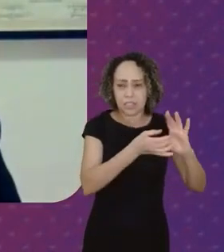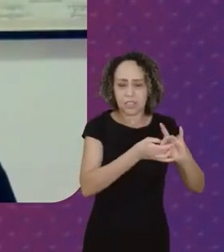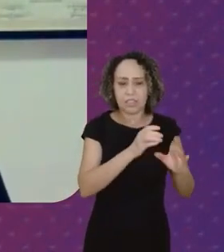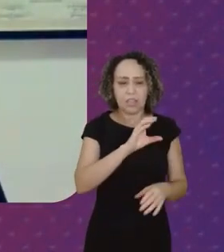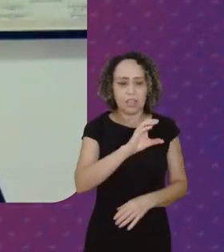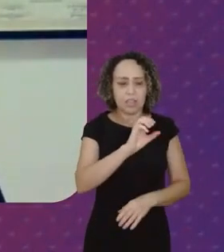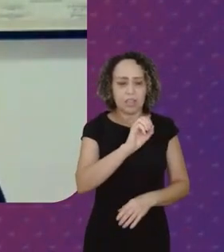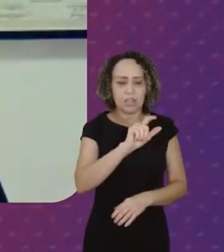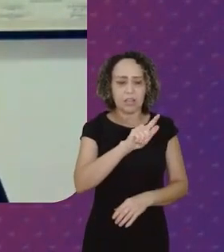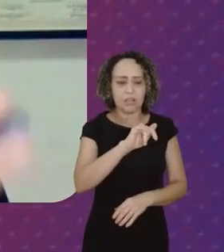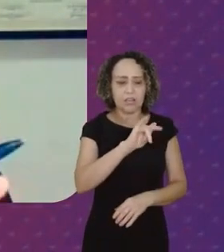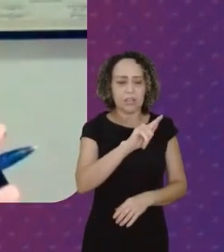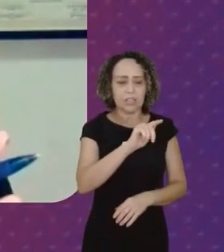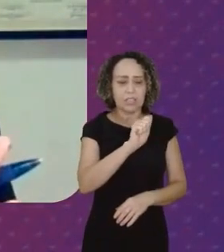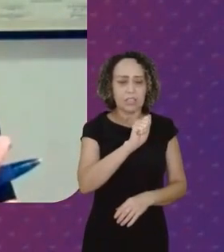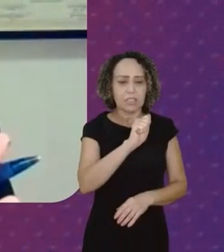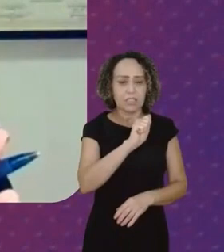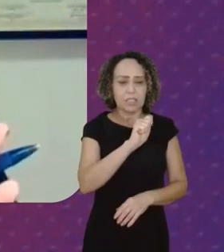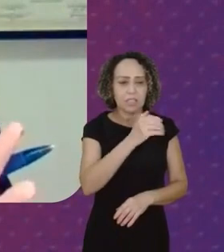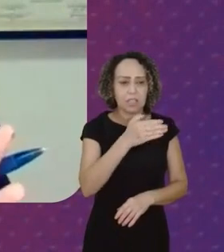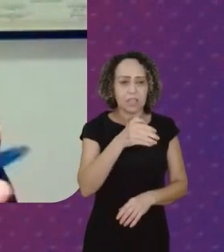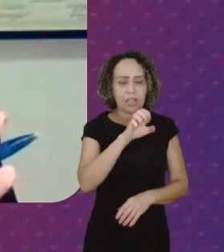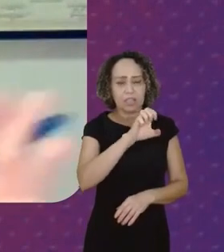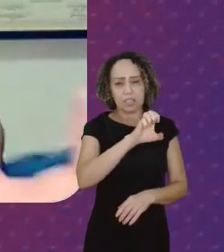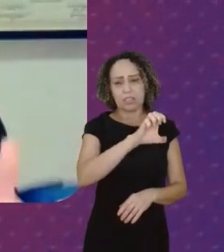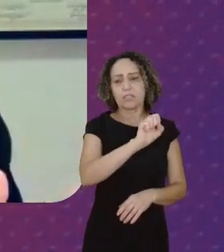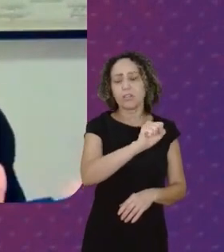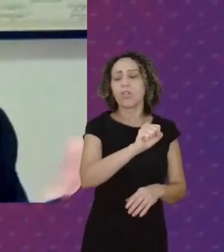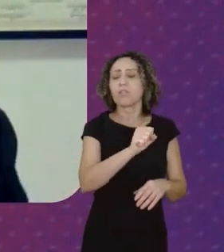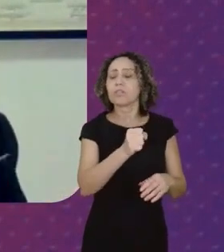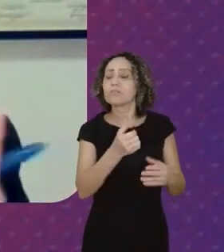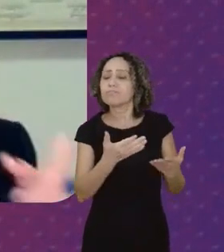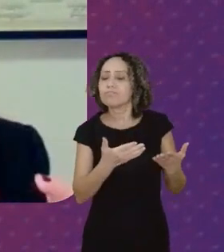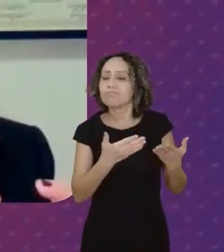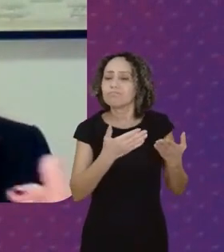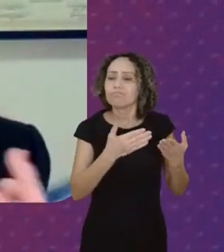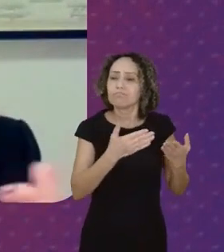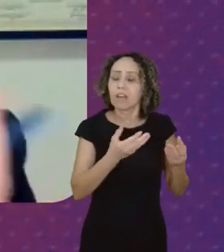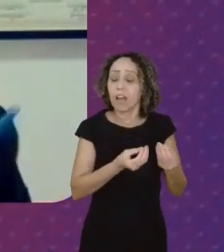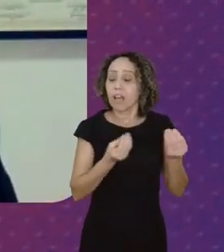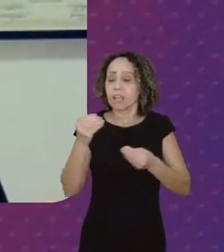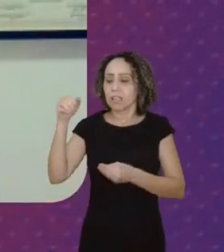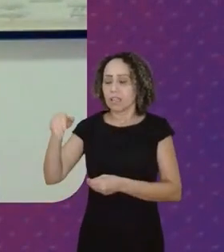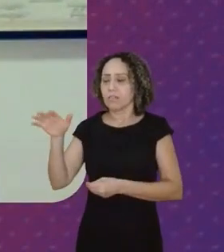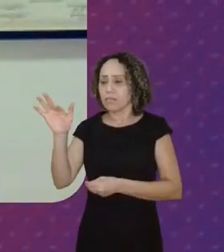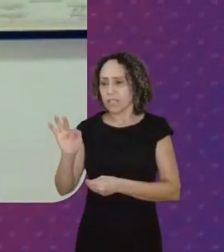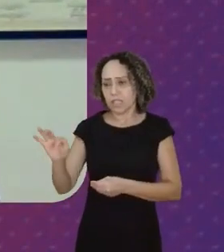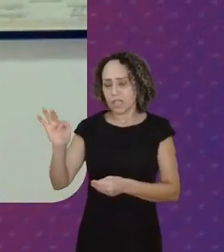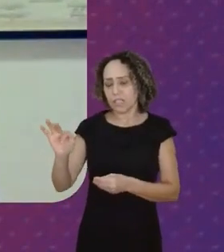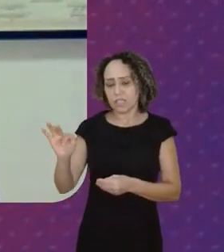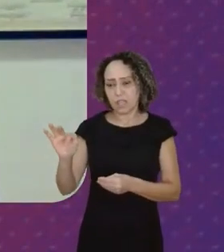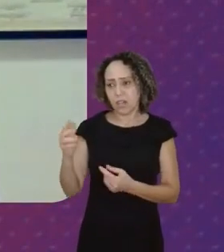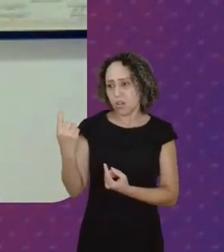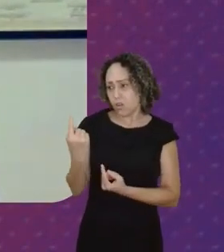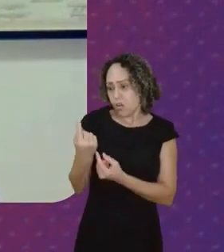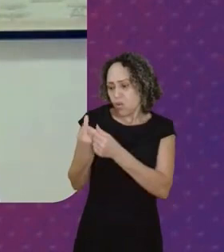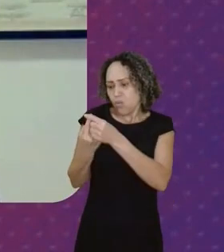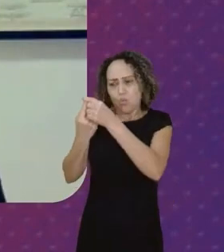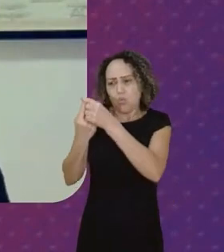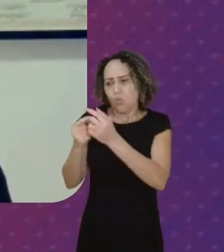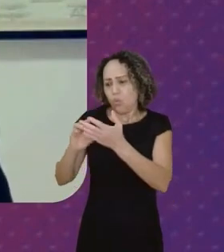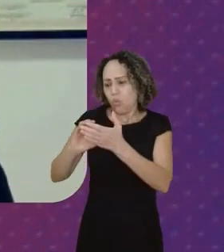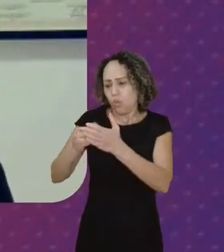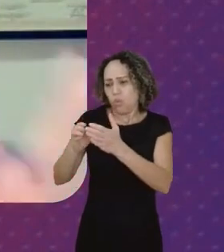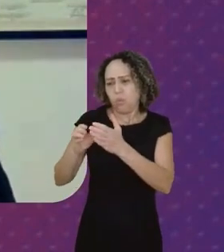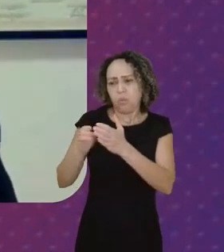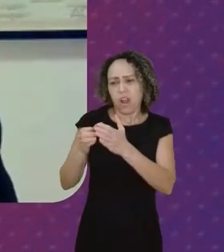com candidaturas de mulheres na formação da chapa única da coligação. Na federação não dá para um partido só contribuir com todas as mulheres que